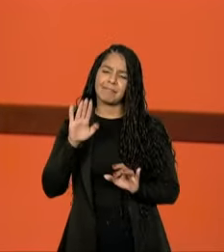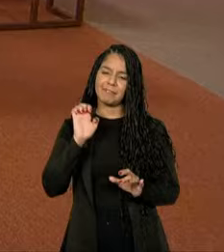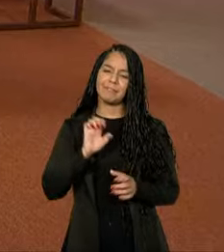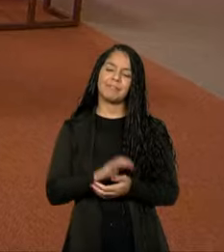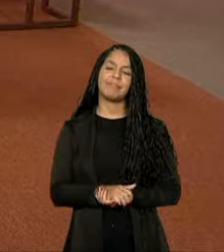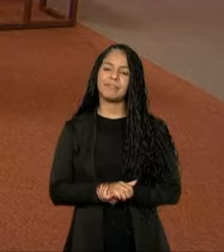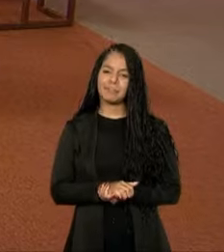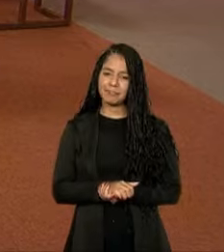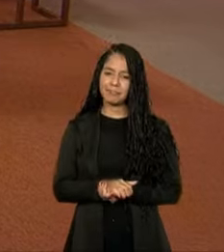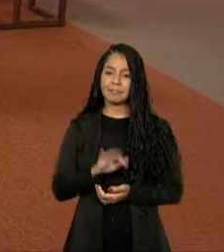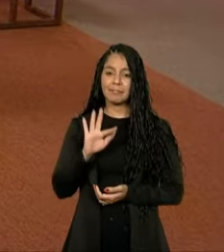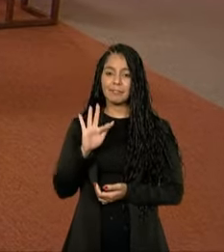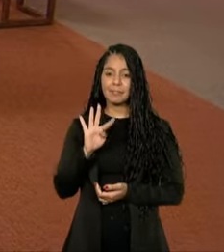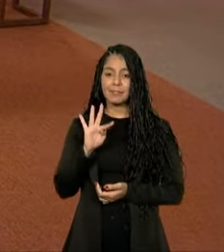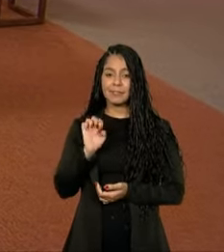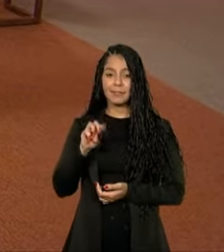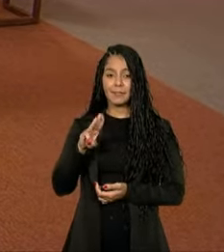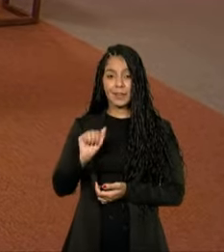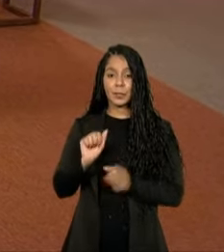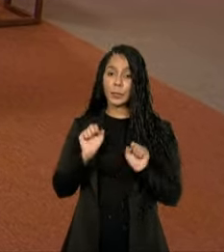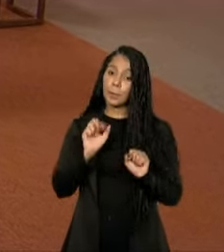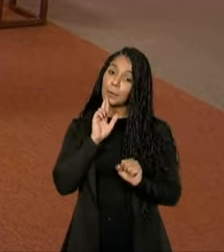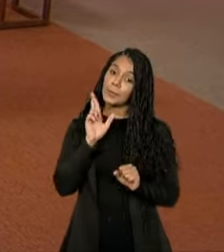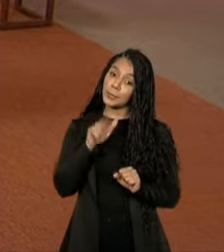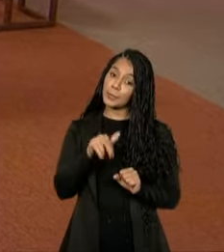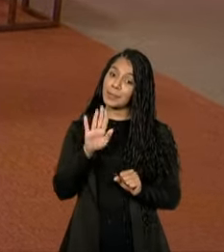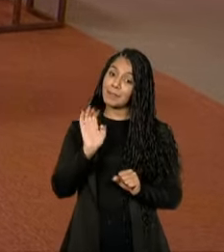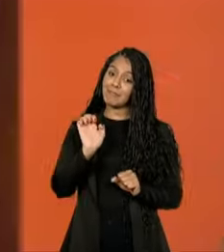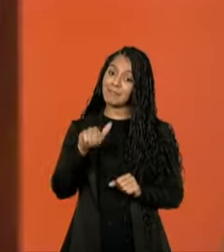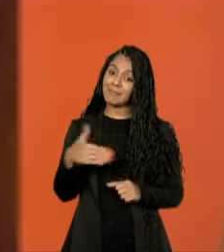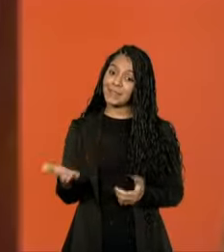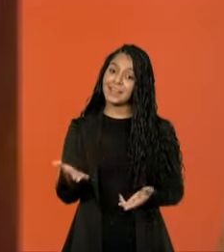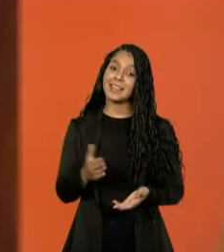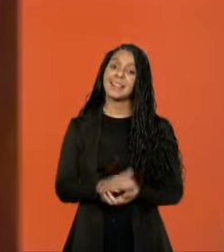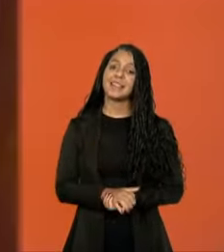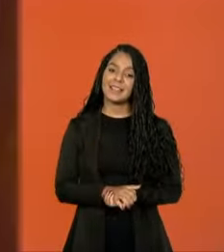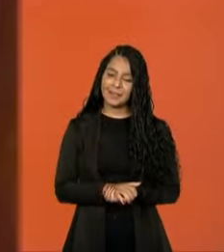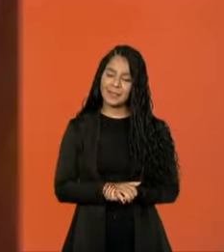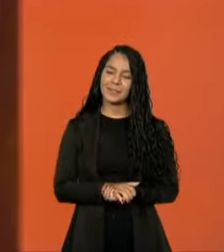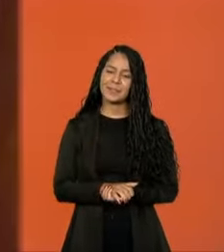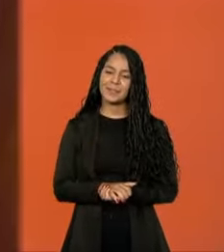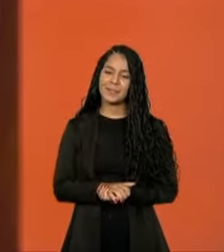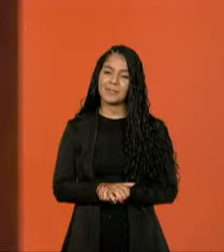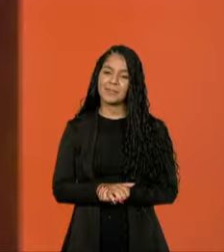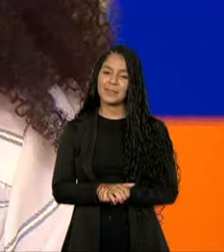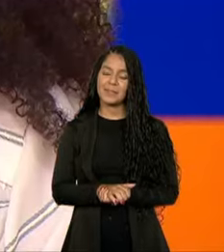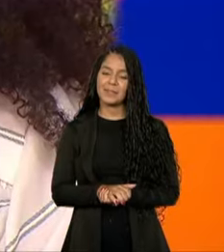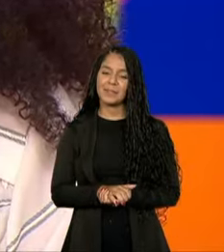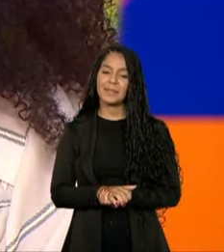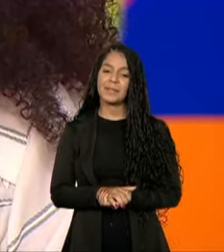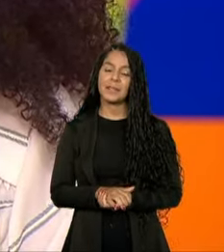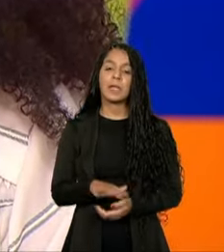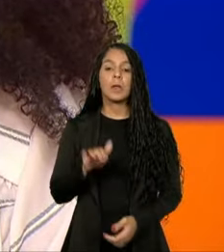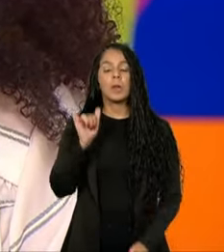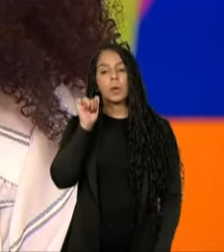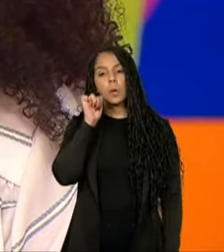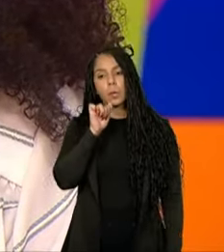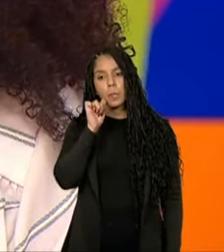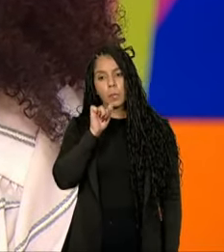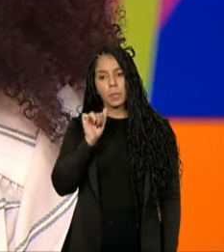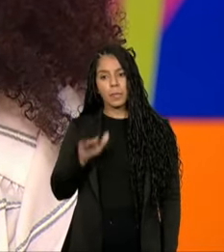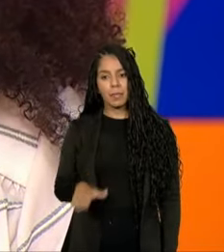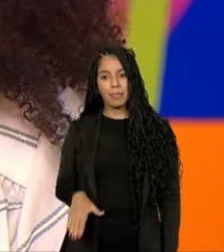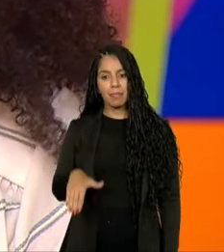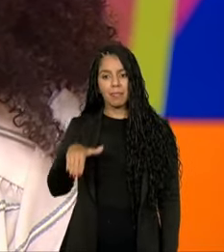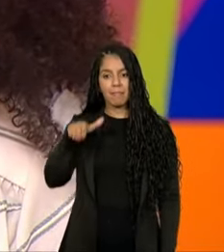É, a menina... Fátima pode responder bem. tem as duas realidades. É verdade. A menina que cresce, se